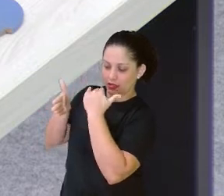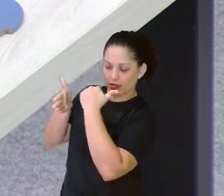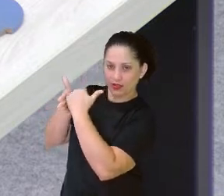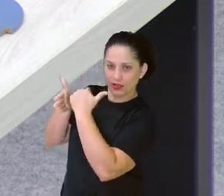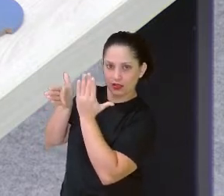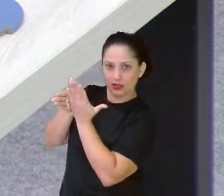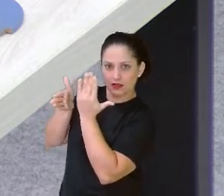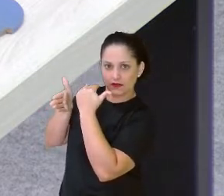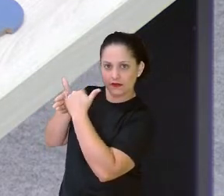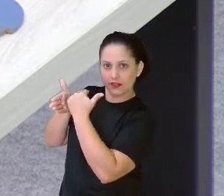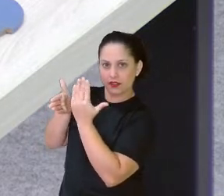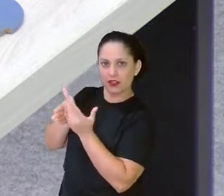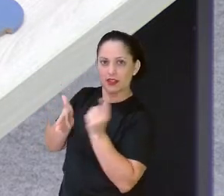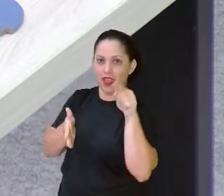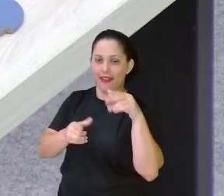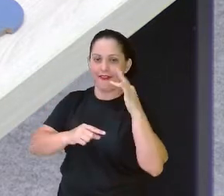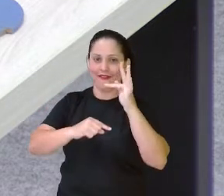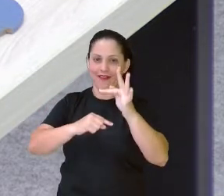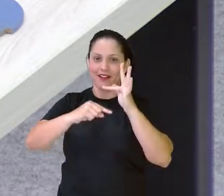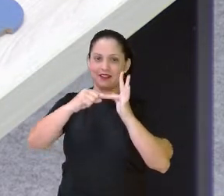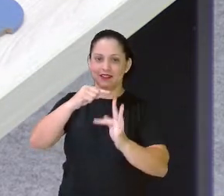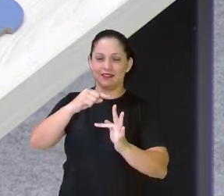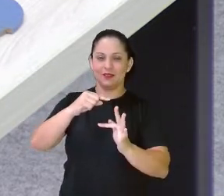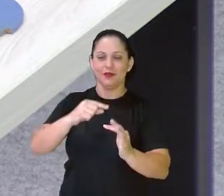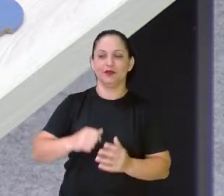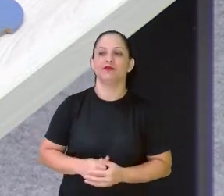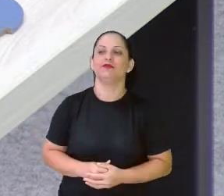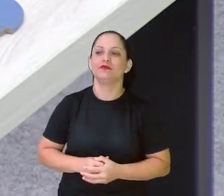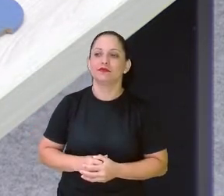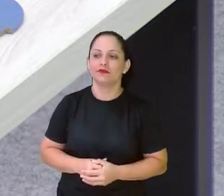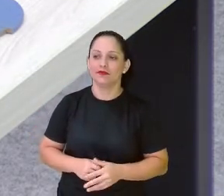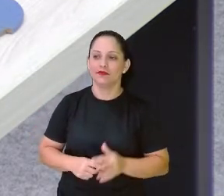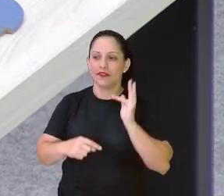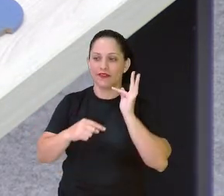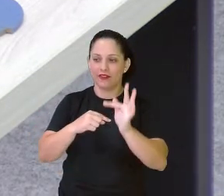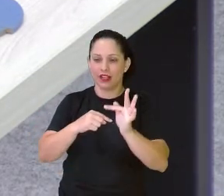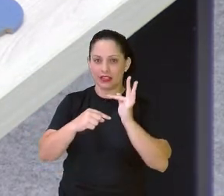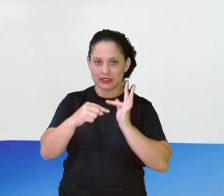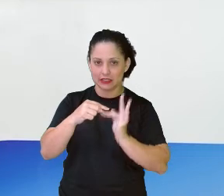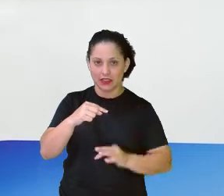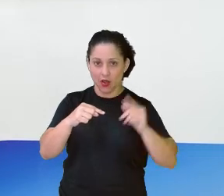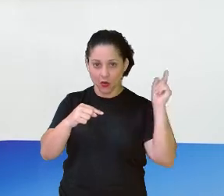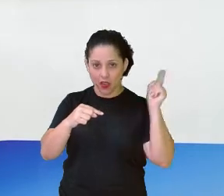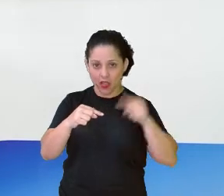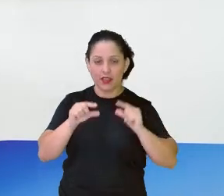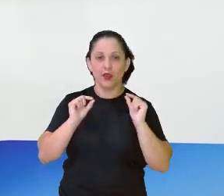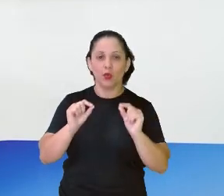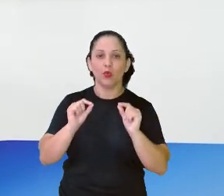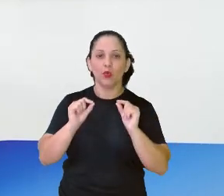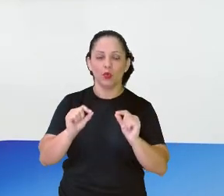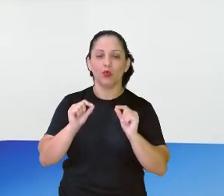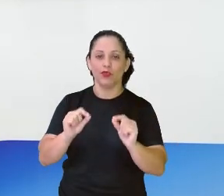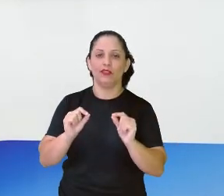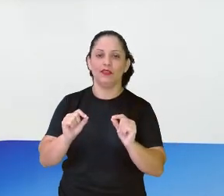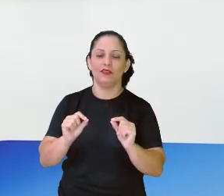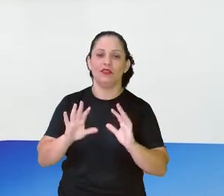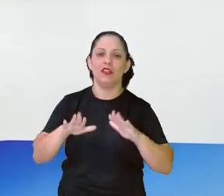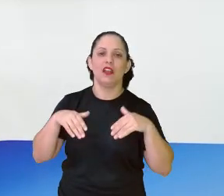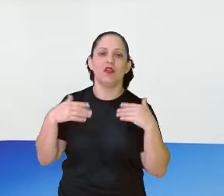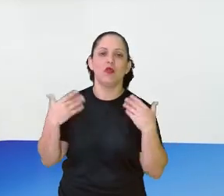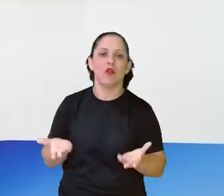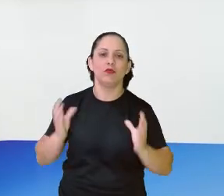chama de fração. Fração é a parte de um inteiro que